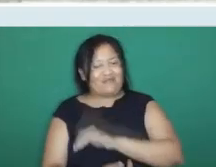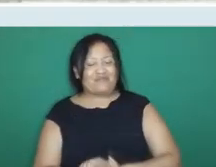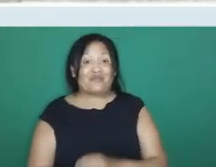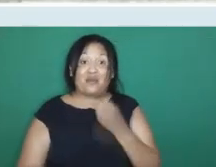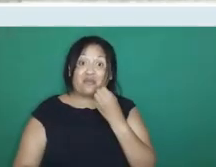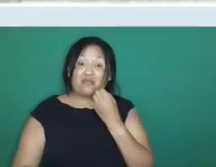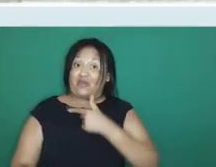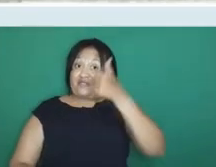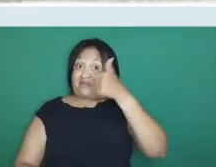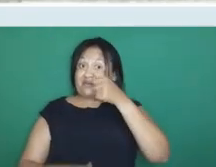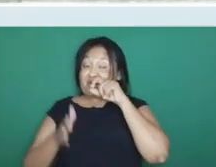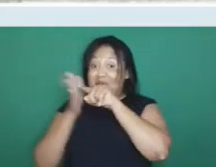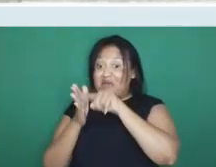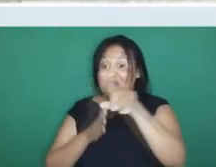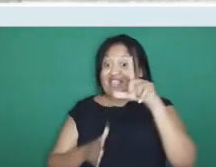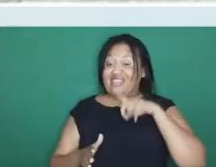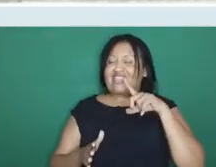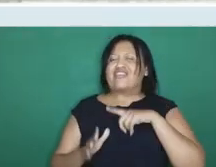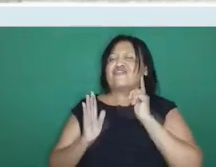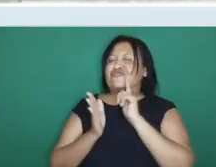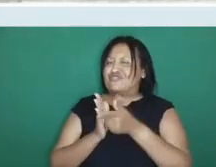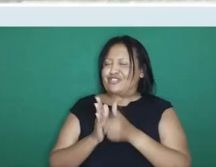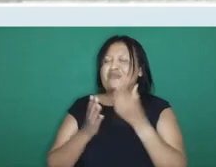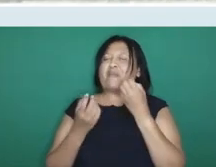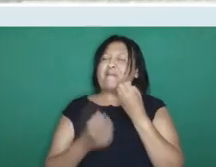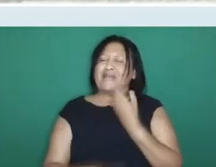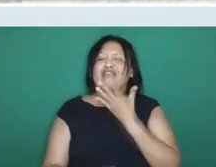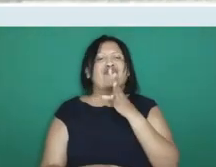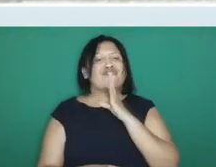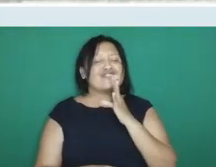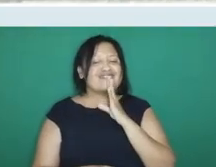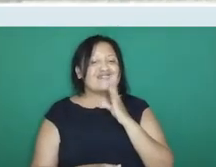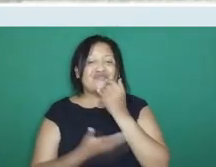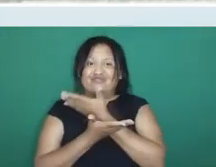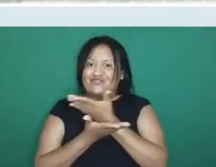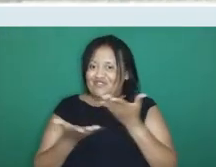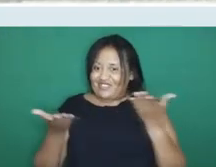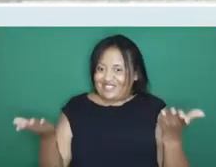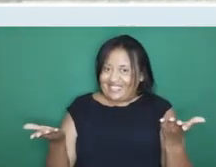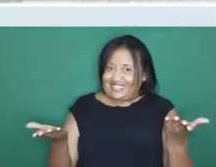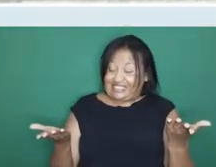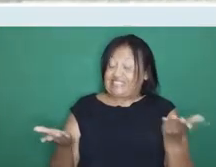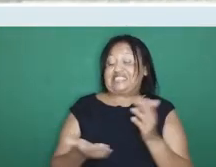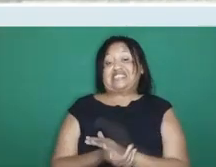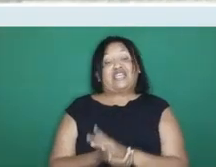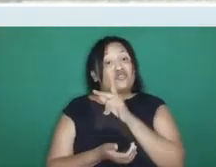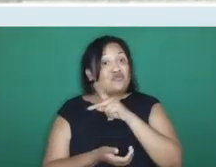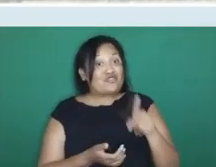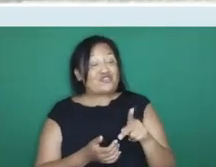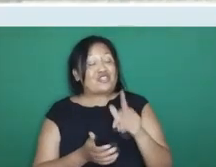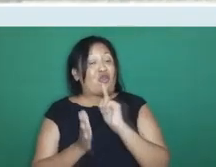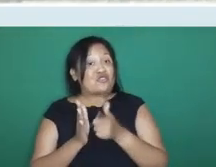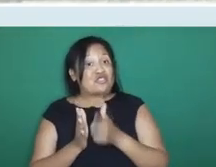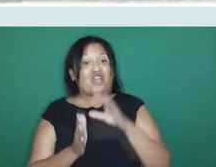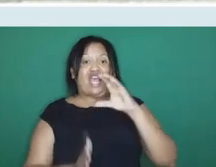bom gente na primeira questão a gente tem um gênero bem conhecido por vocês se vocês fizeram Aventura deles durante as aulas com os professores que é o